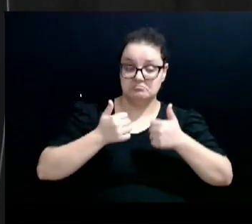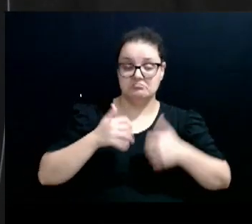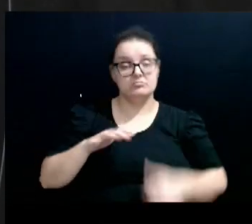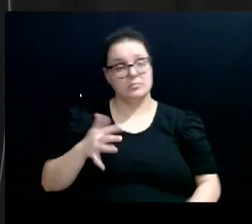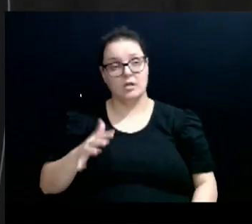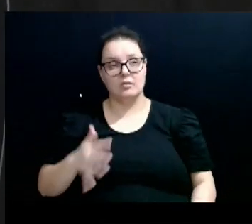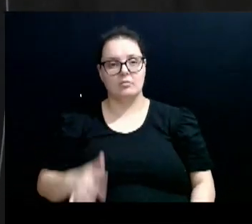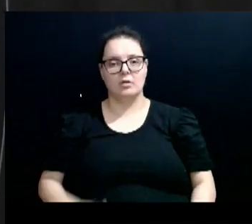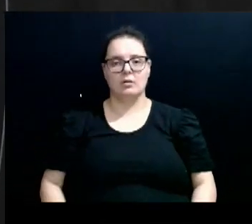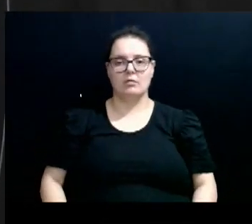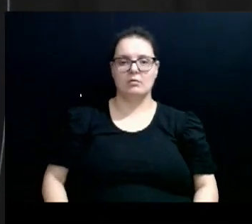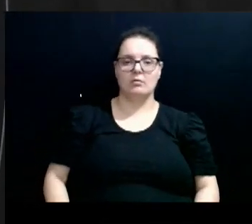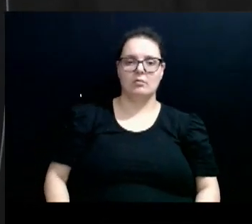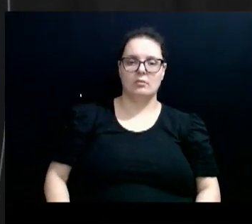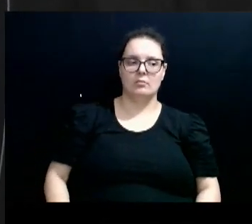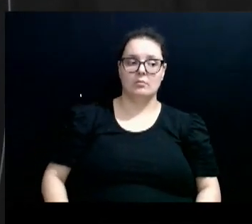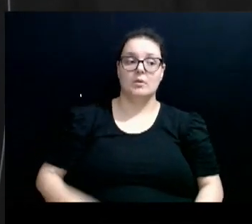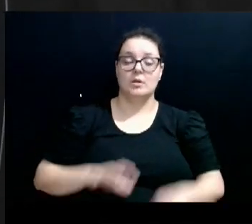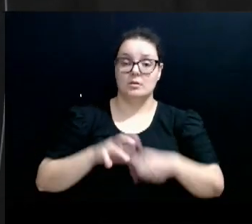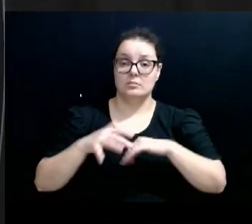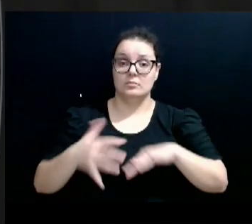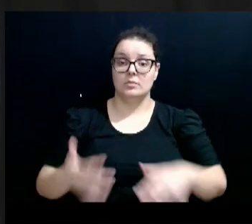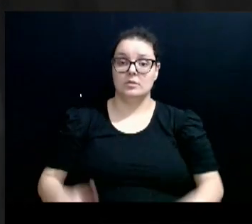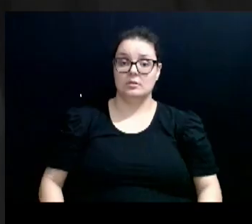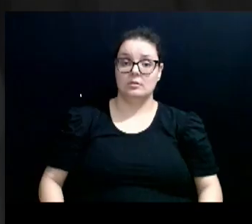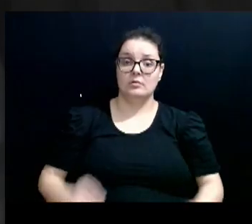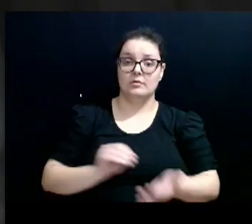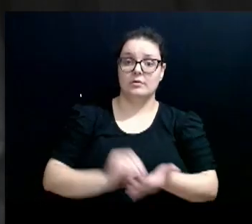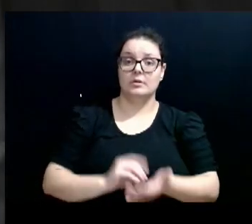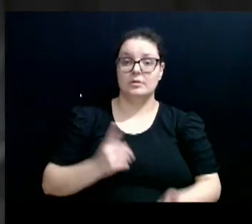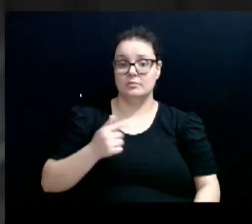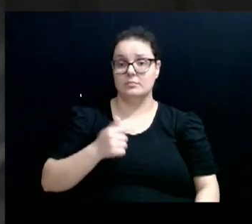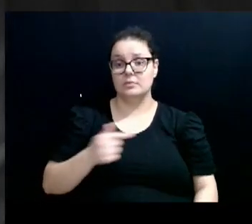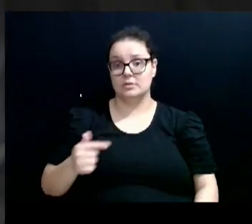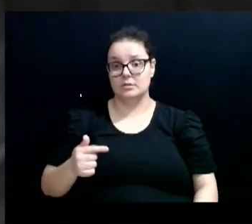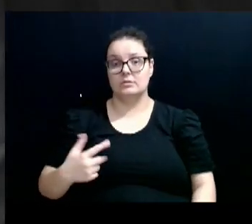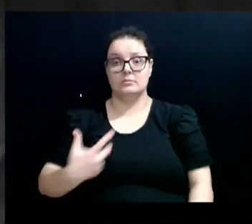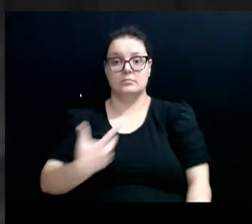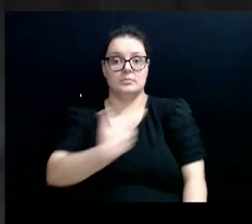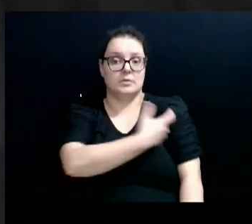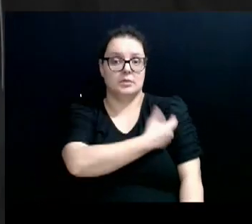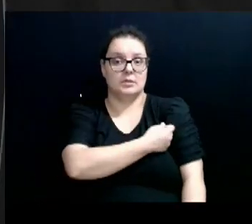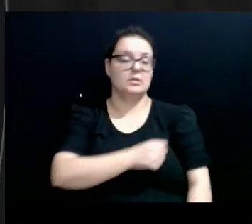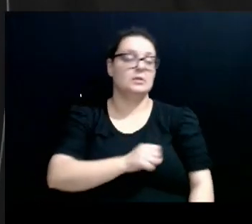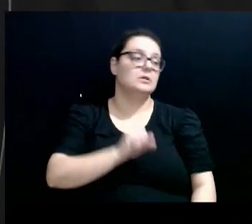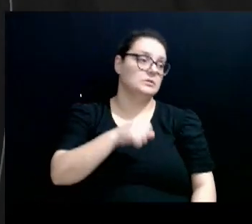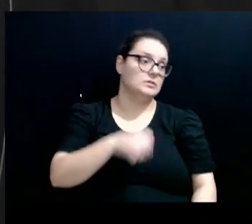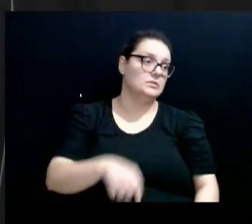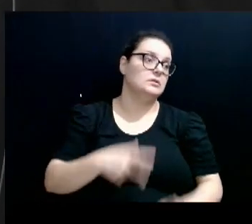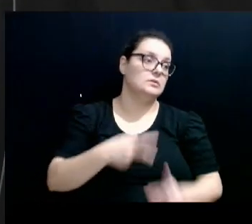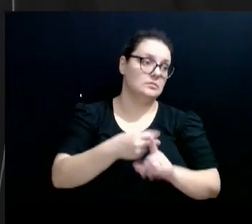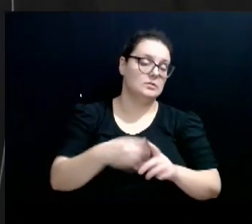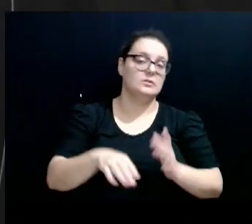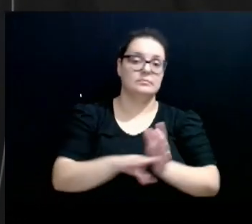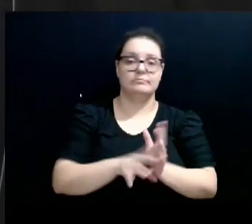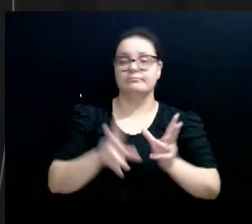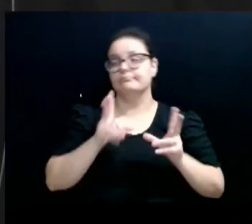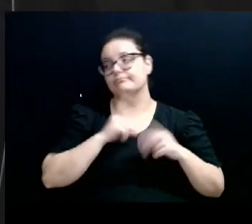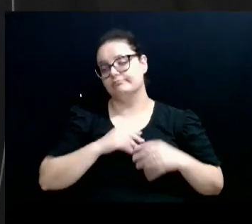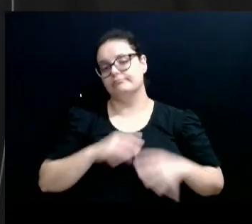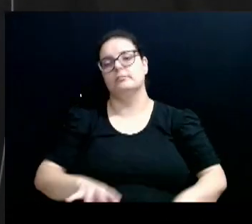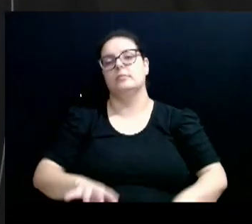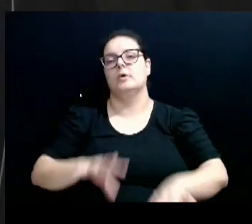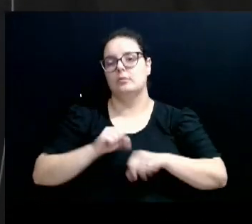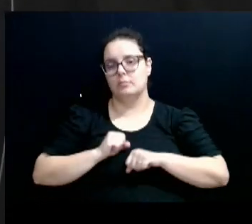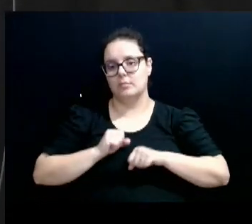a Covid, faltando uma semana para eu ser imunizado, né? Sim, a vacina estava chegando. Puxa vida, aí peguei a Covid.